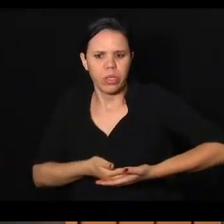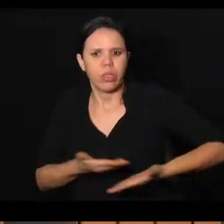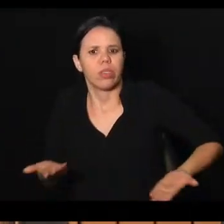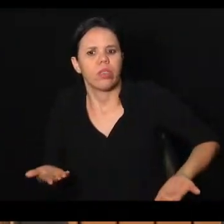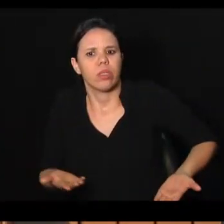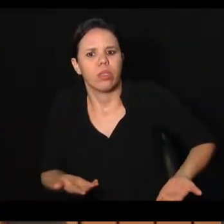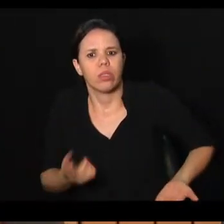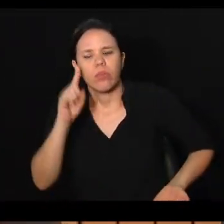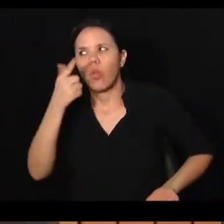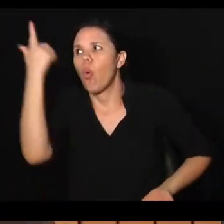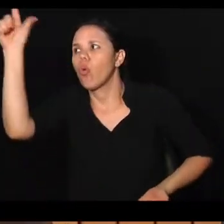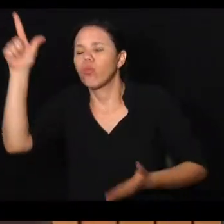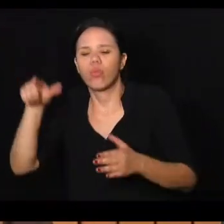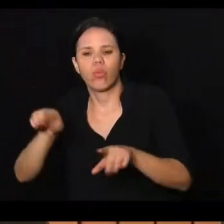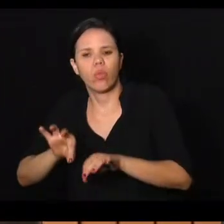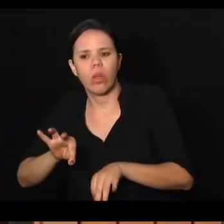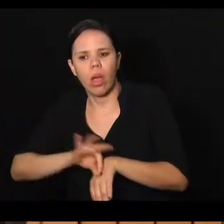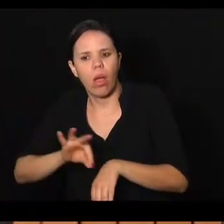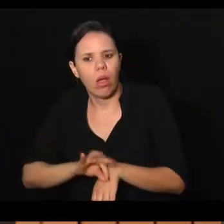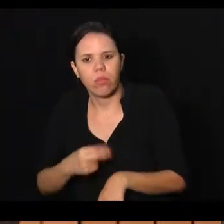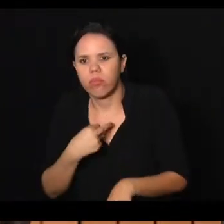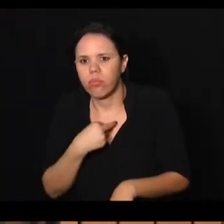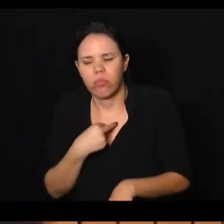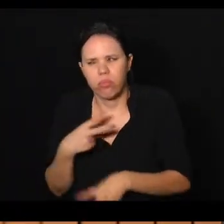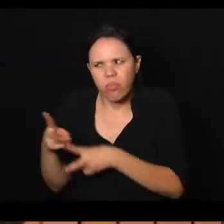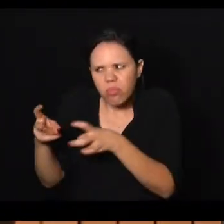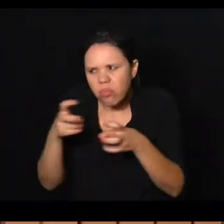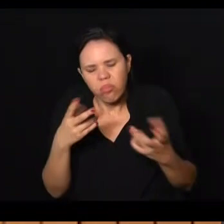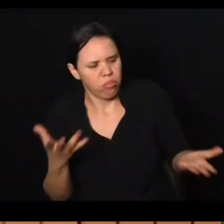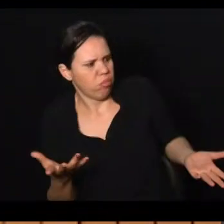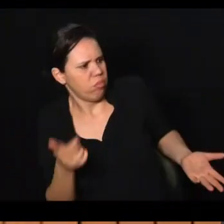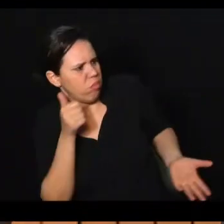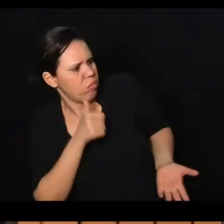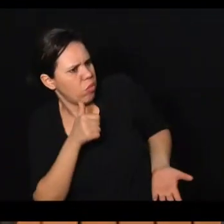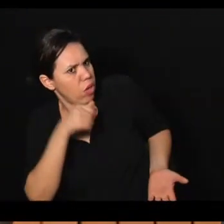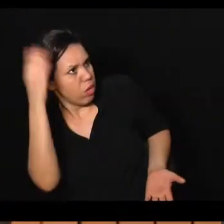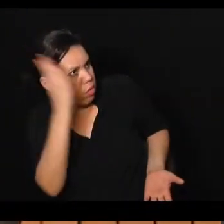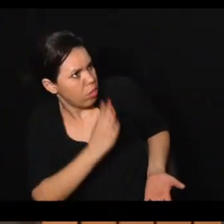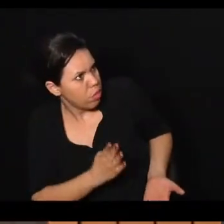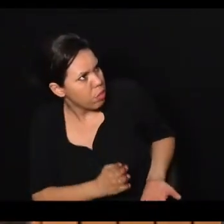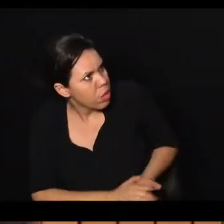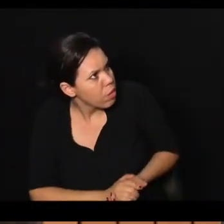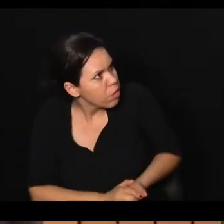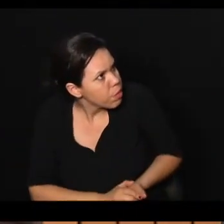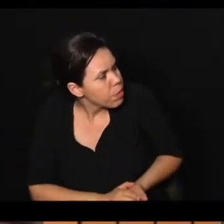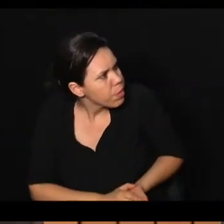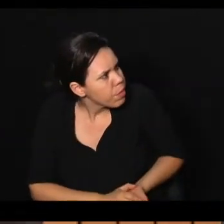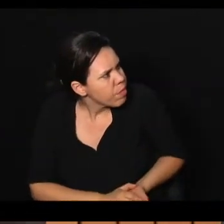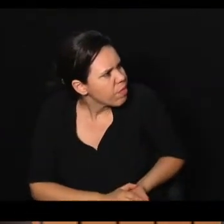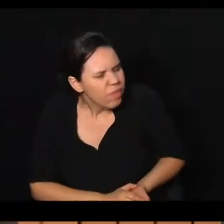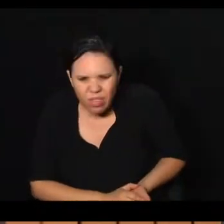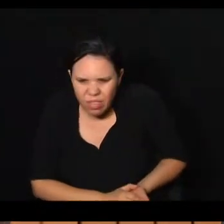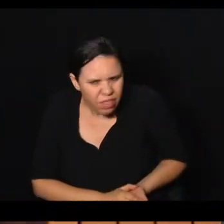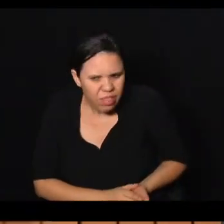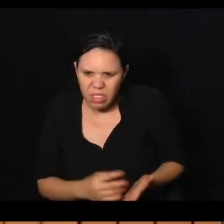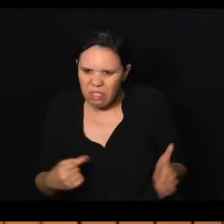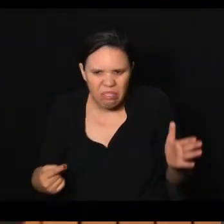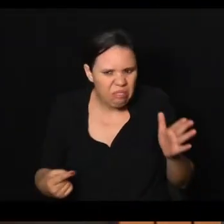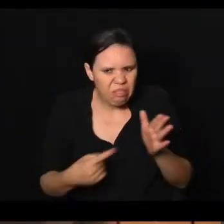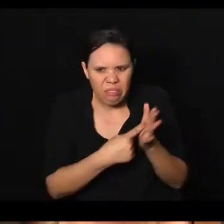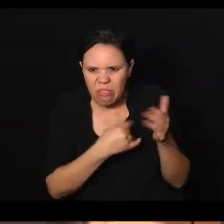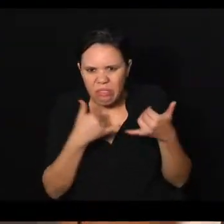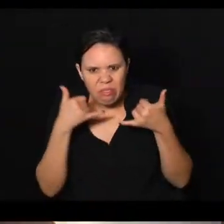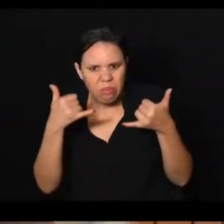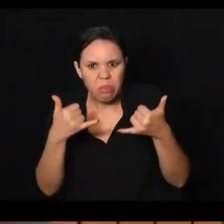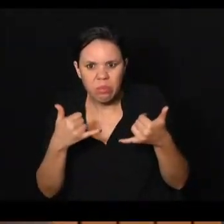e mandavam para um outro abrigo. O que nós observamos, mulheres no Brasil não denunciando para não ficarem longe